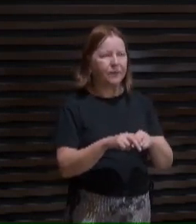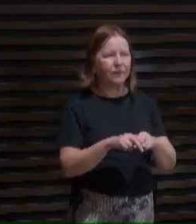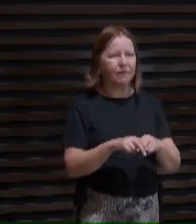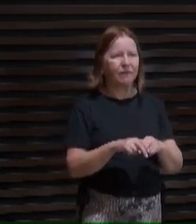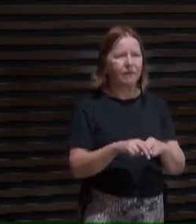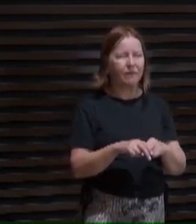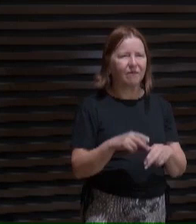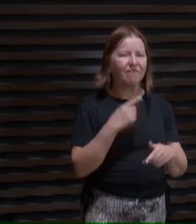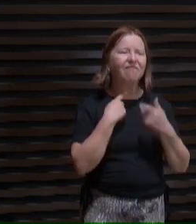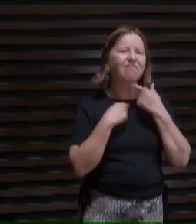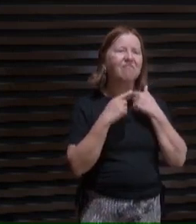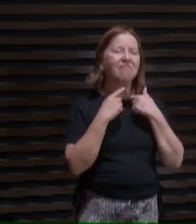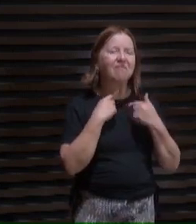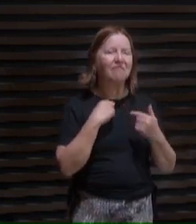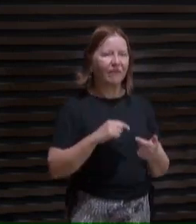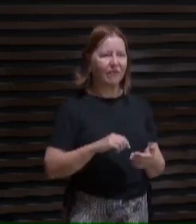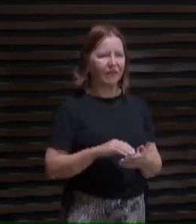questão de